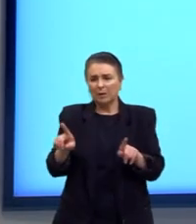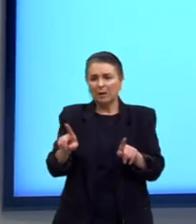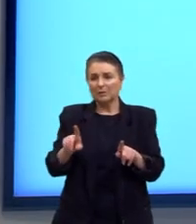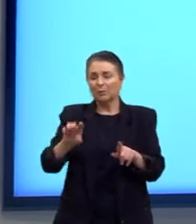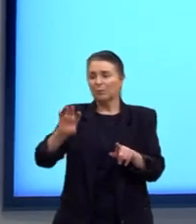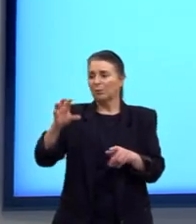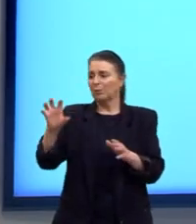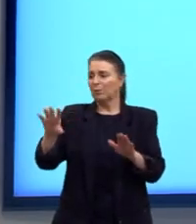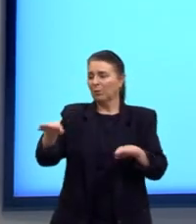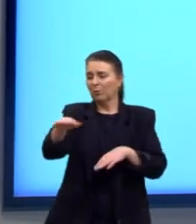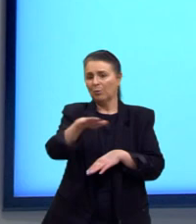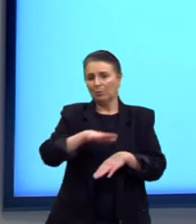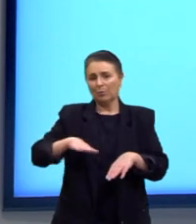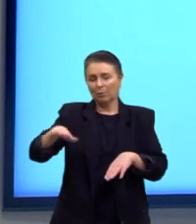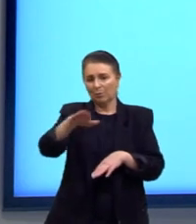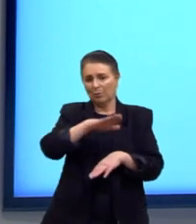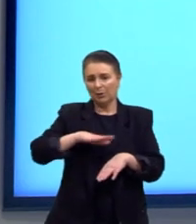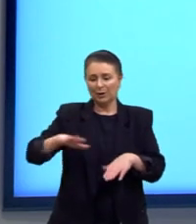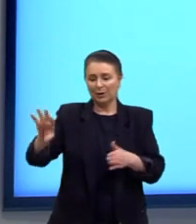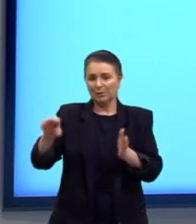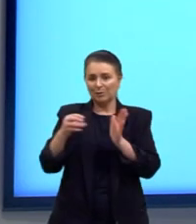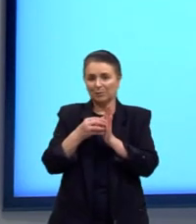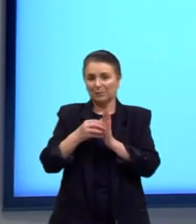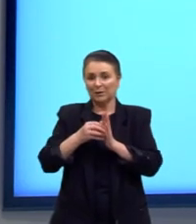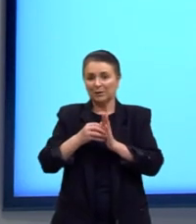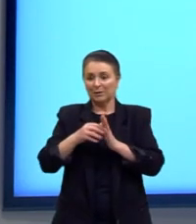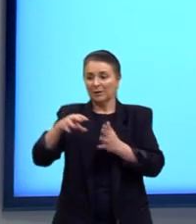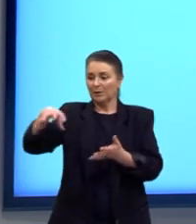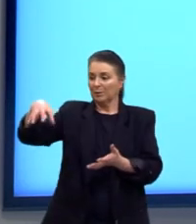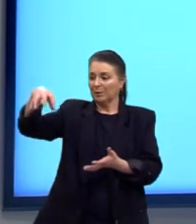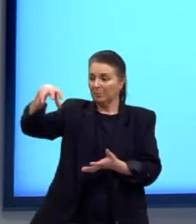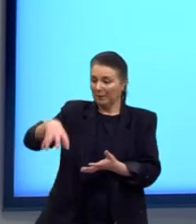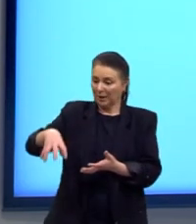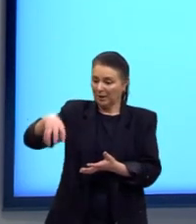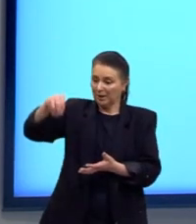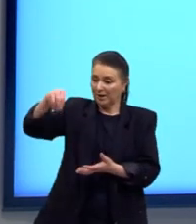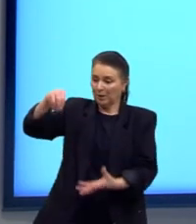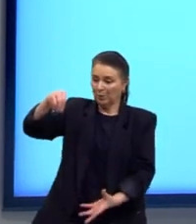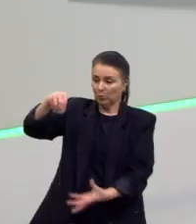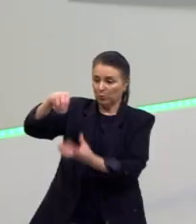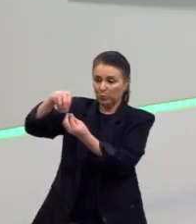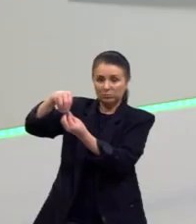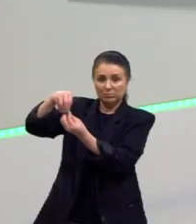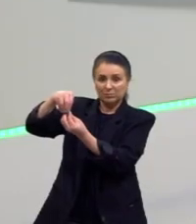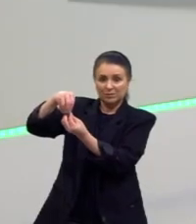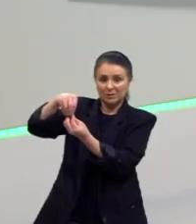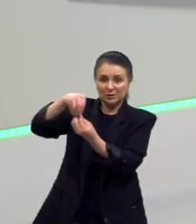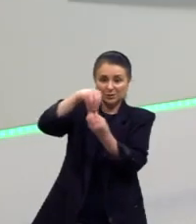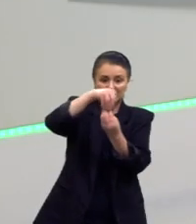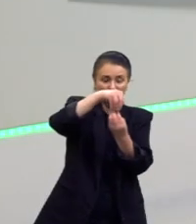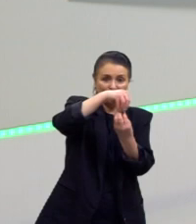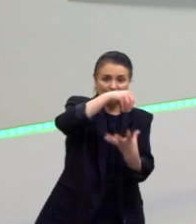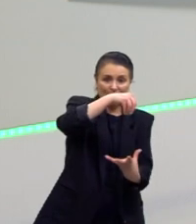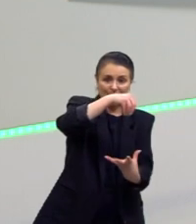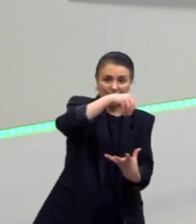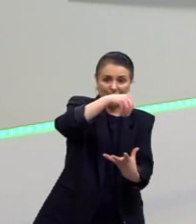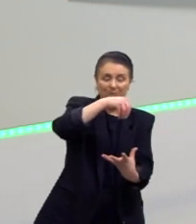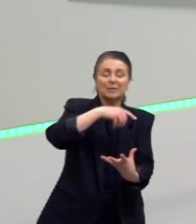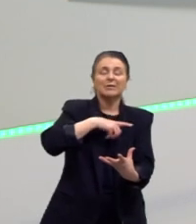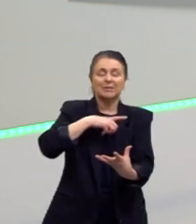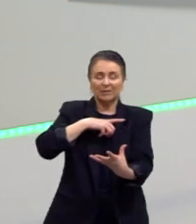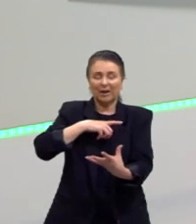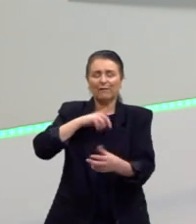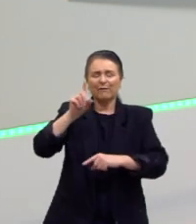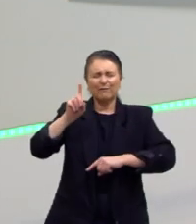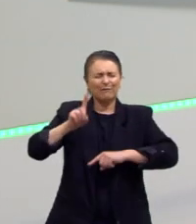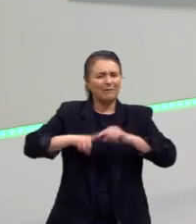eletroímã, né? Para funcionar e parar de funcionar depois, tá? Todos os materiais, então, que a gente tem, equipamentos eletrônicos,